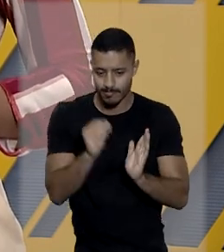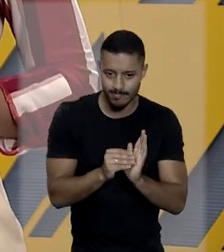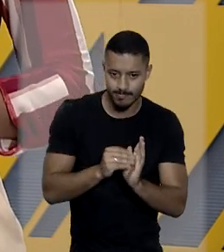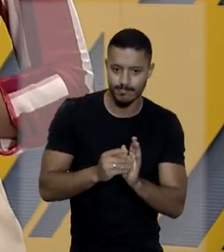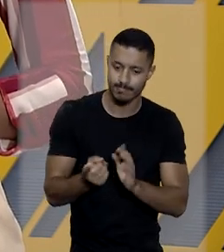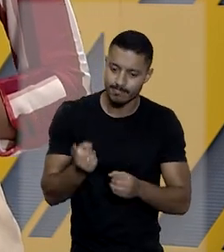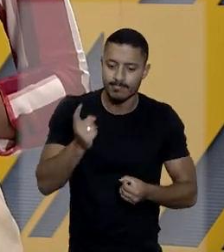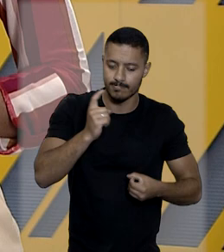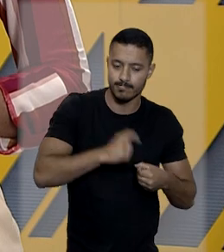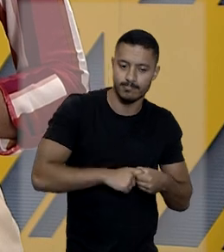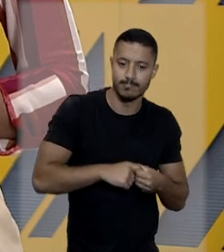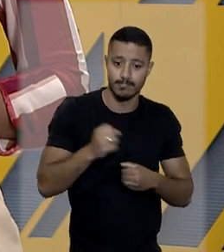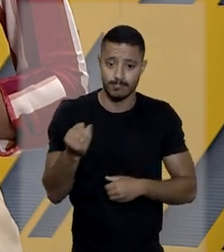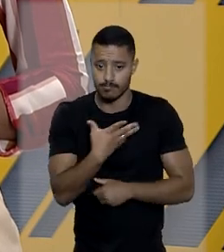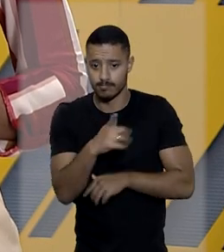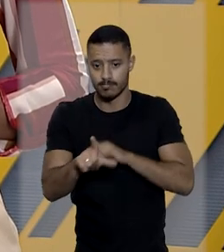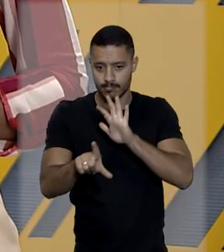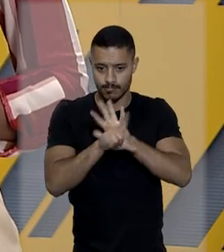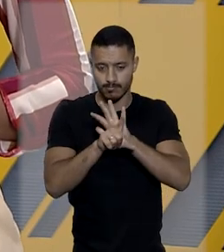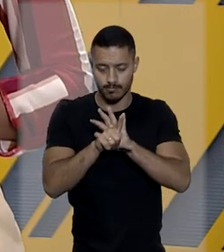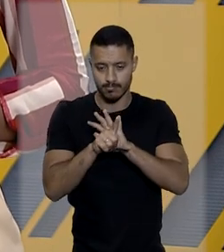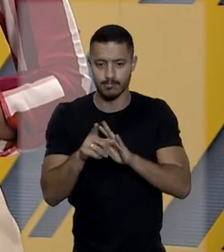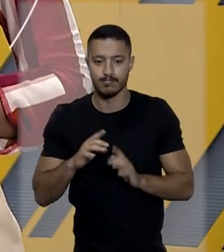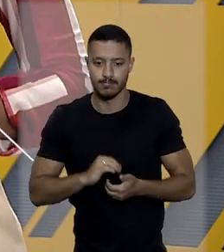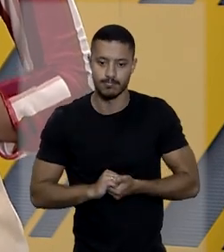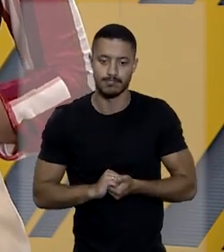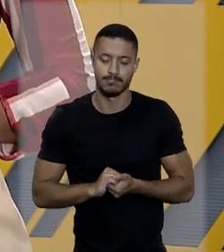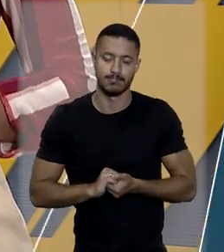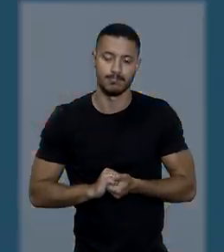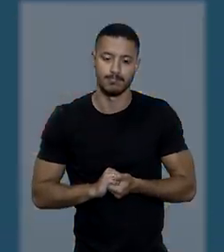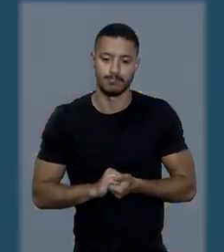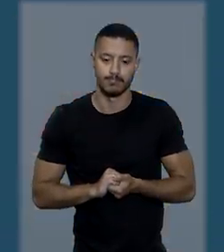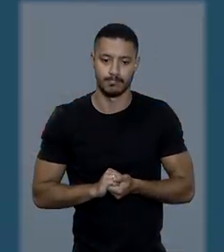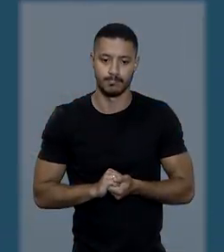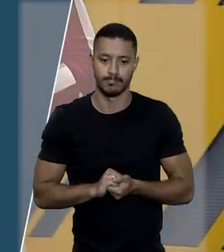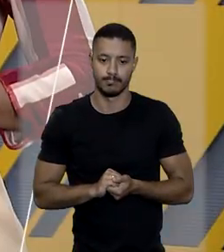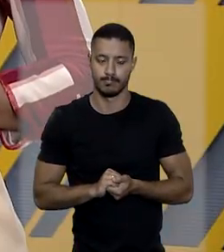aplicação retroativa da nova lei de improbidade administrativa.